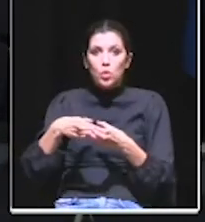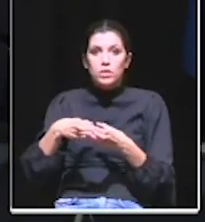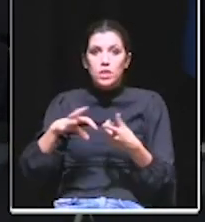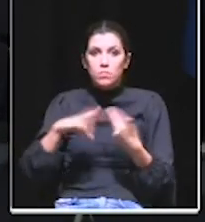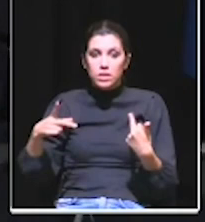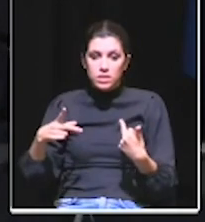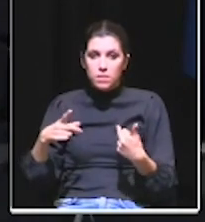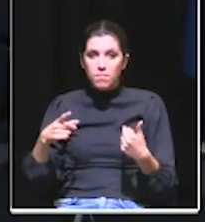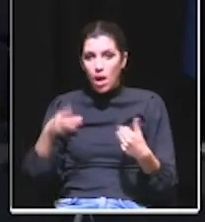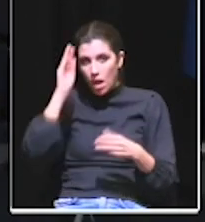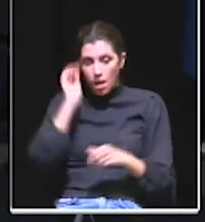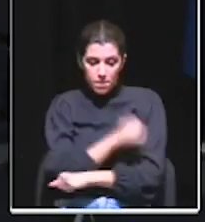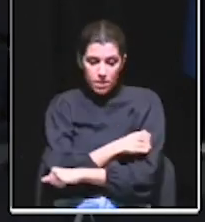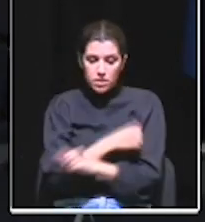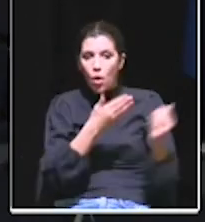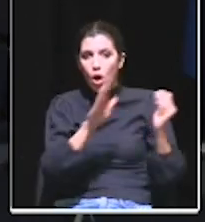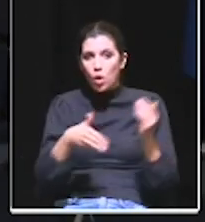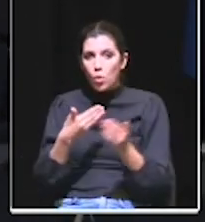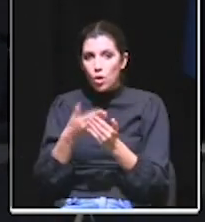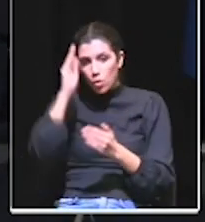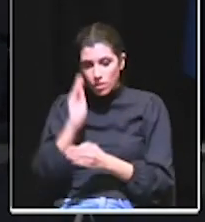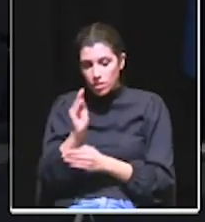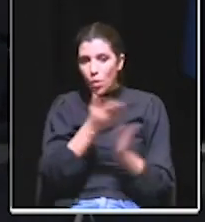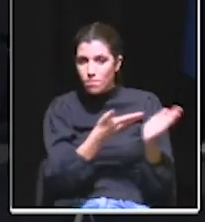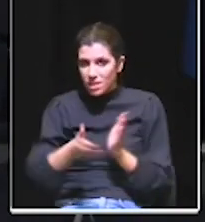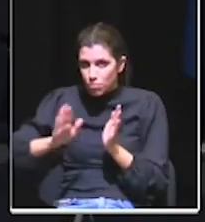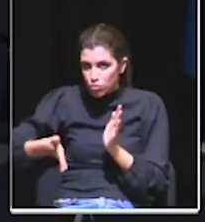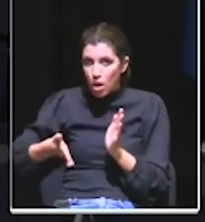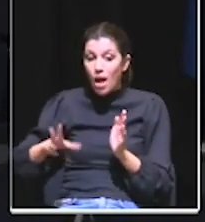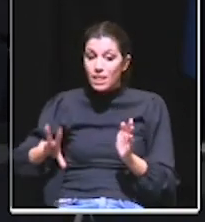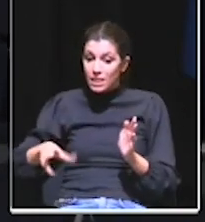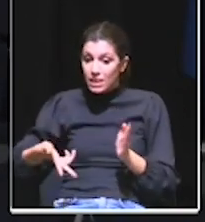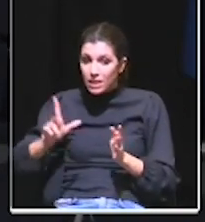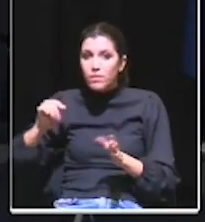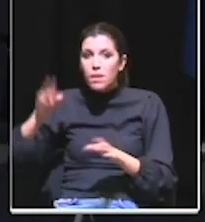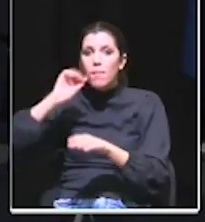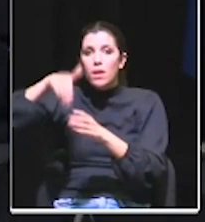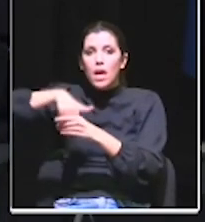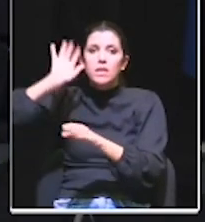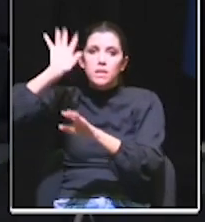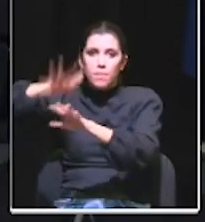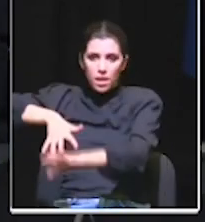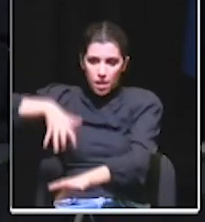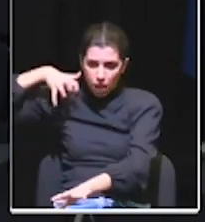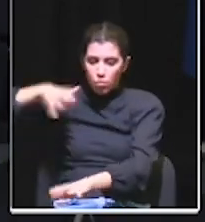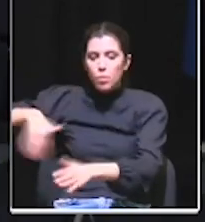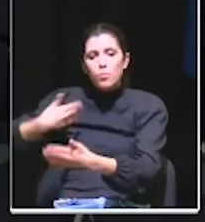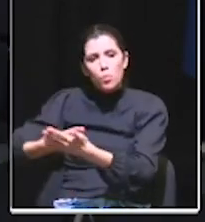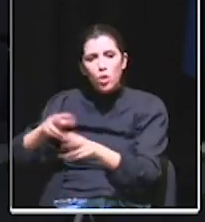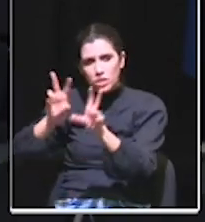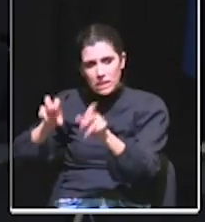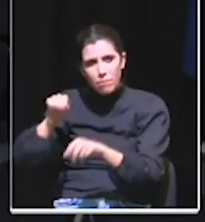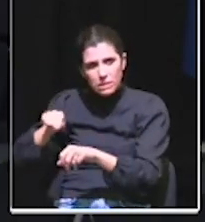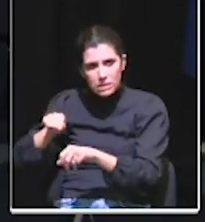Habitação. Já apresentámos recomendações sobre este tema. Também o LIVRE na Assembleia da República tem apresentado propostas sobre esta